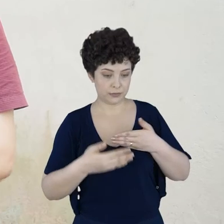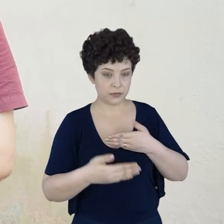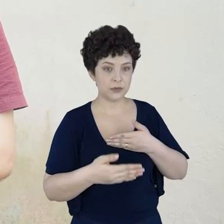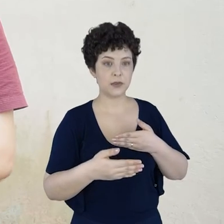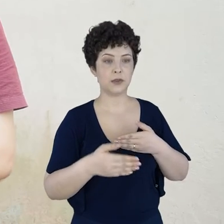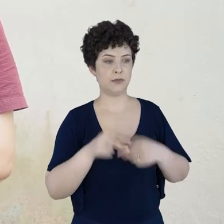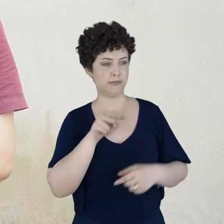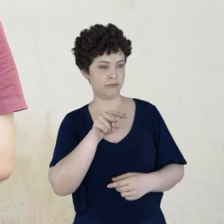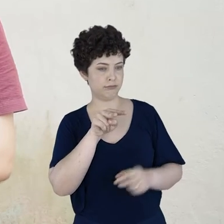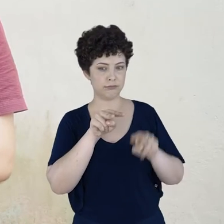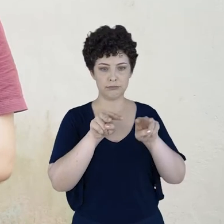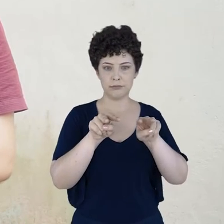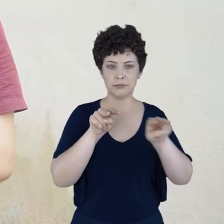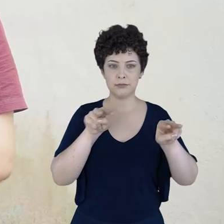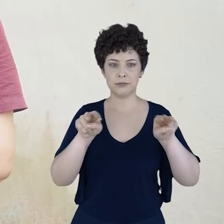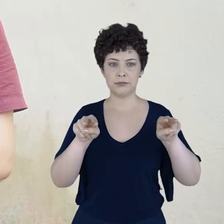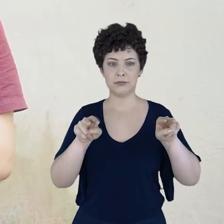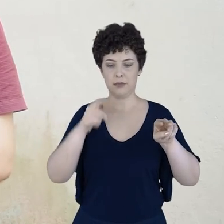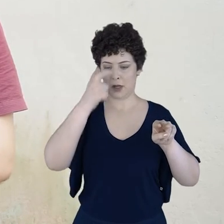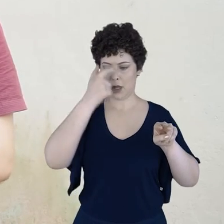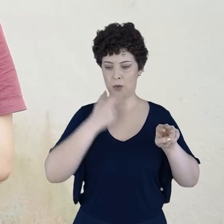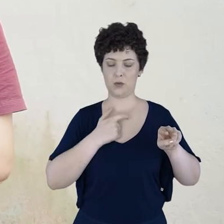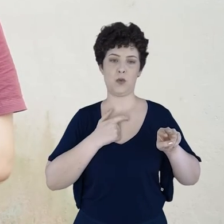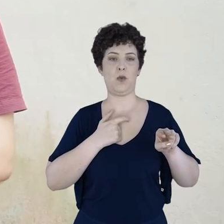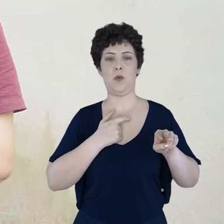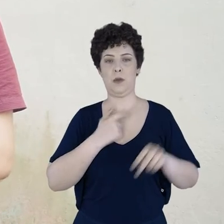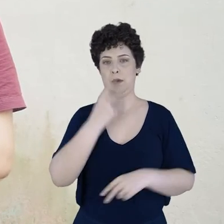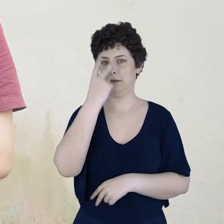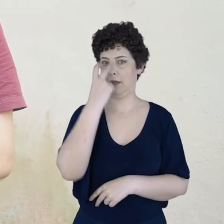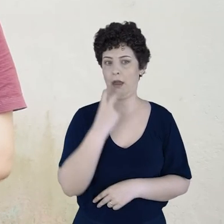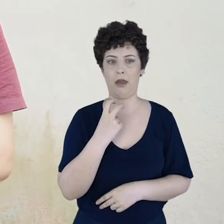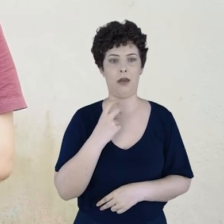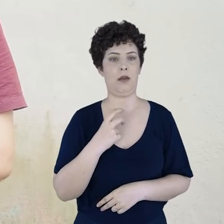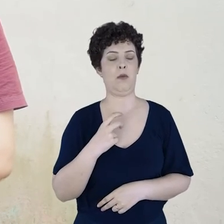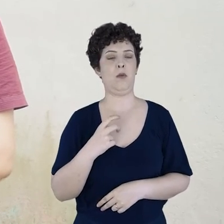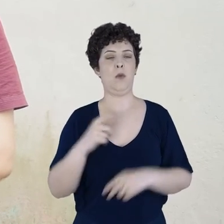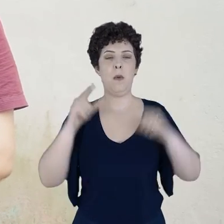hoje eu olhar pra cara de alguém e falar, meu, eu sou deficiente visual.